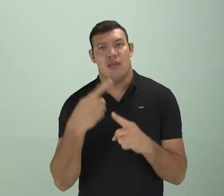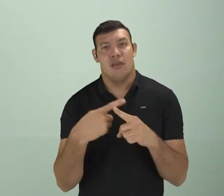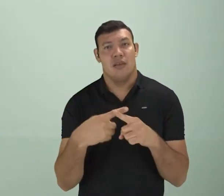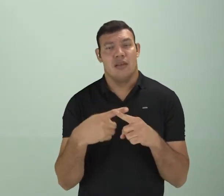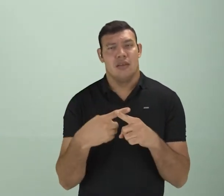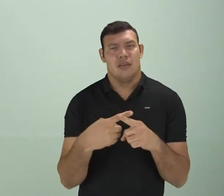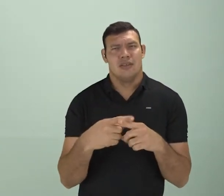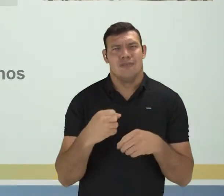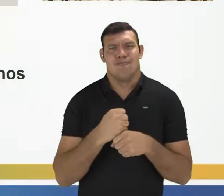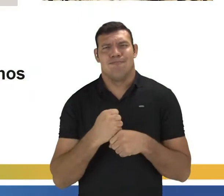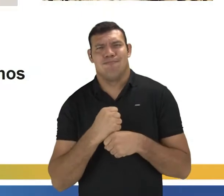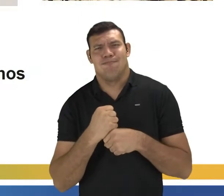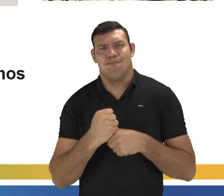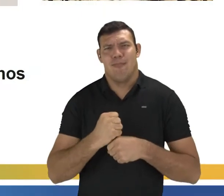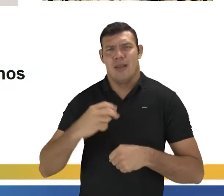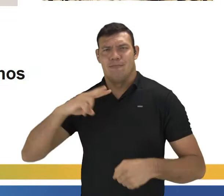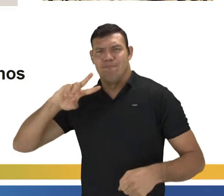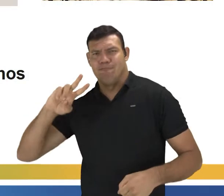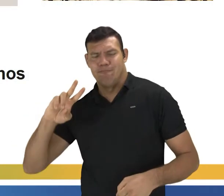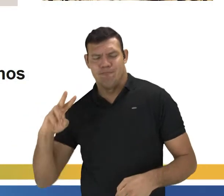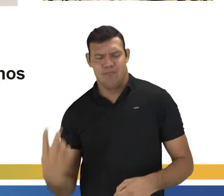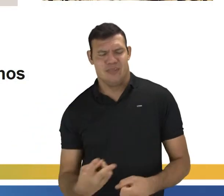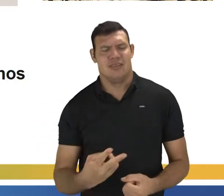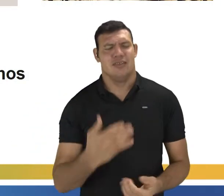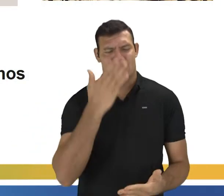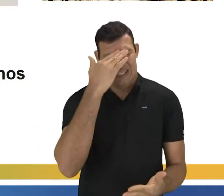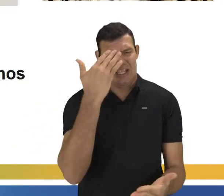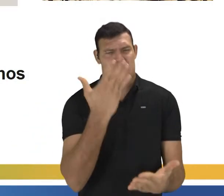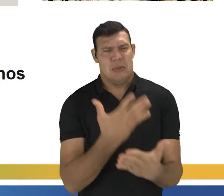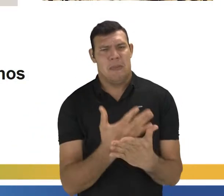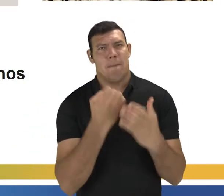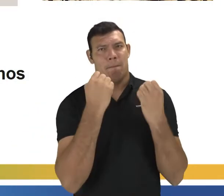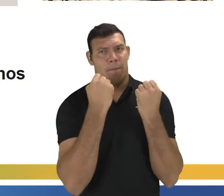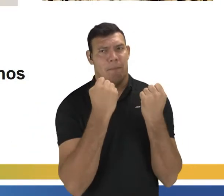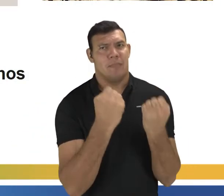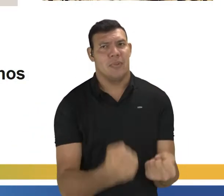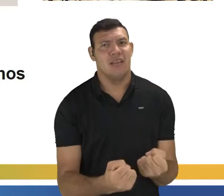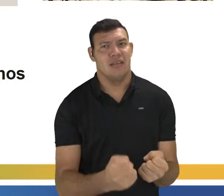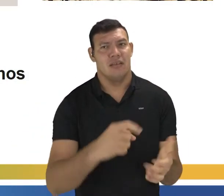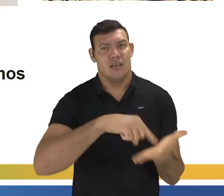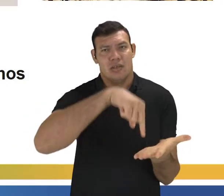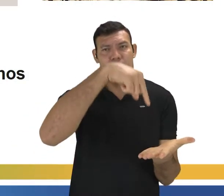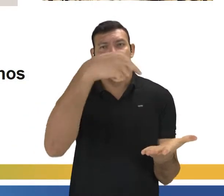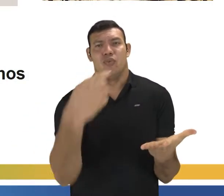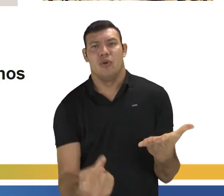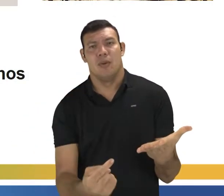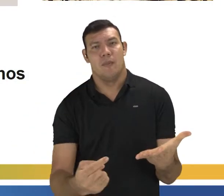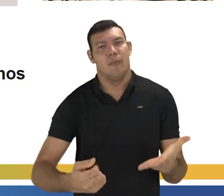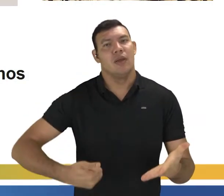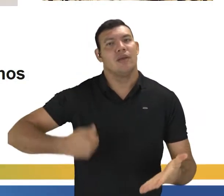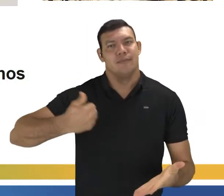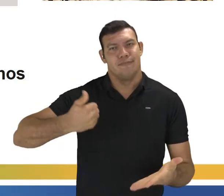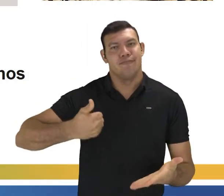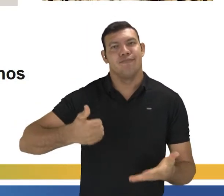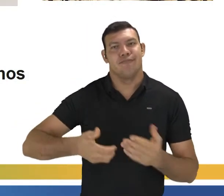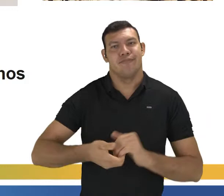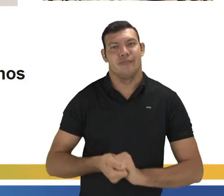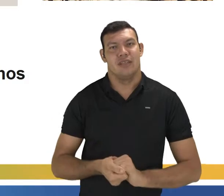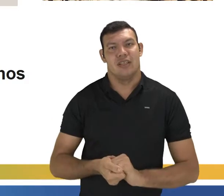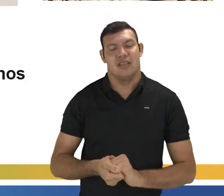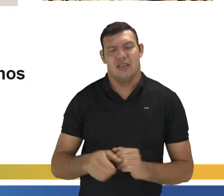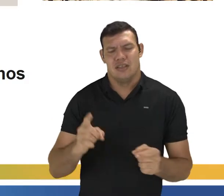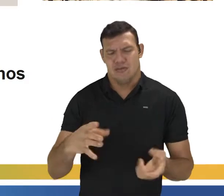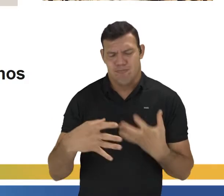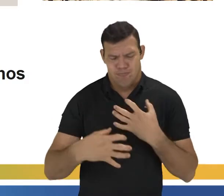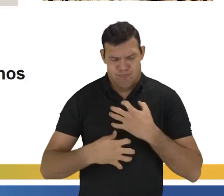nessa afirmação perdurou durante quase dois mil anos isso ocorreu em virtude da nossa intuição é intuitivo a gente a será isso para nossa